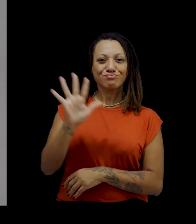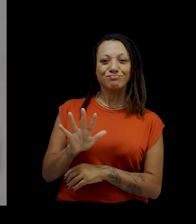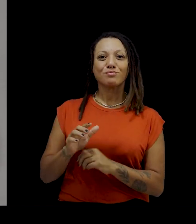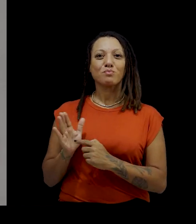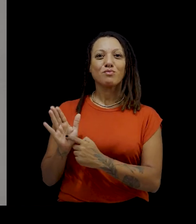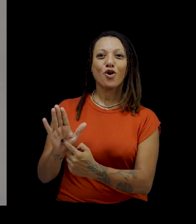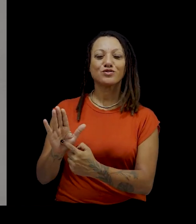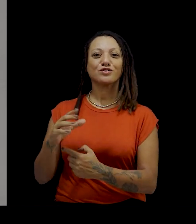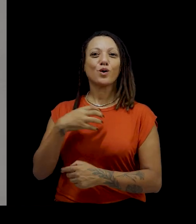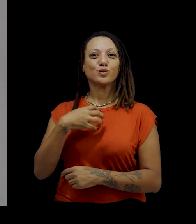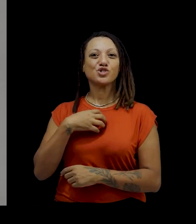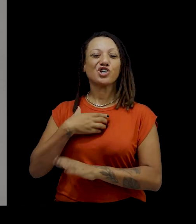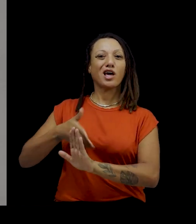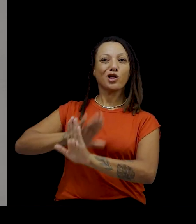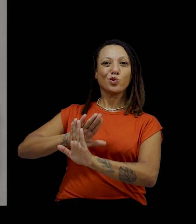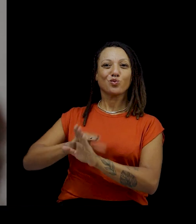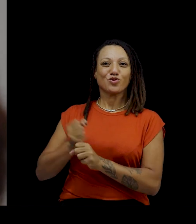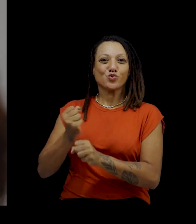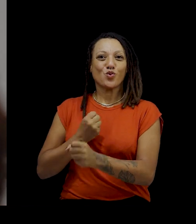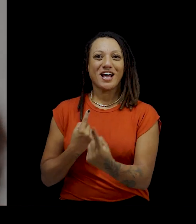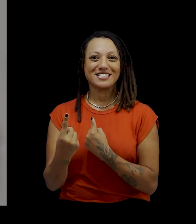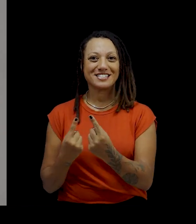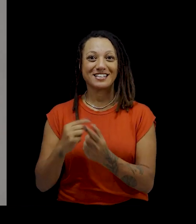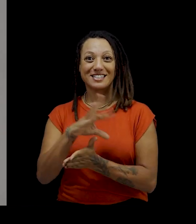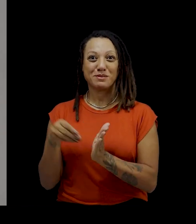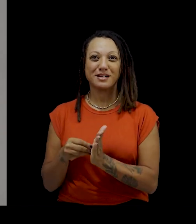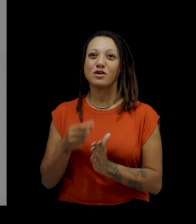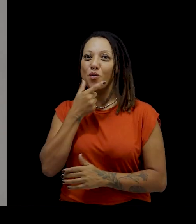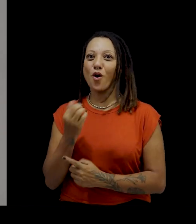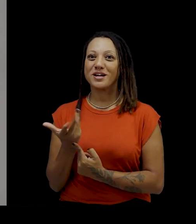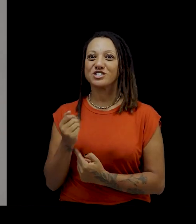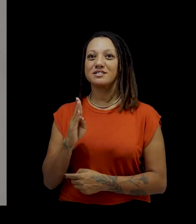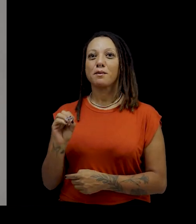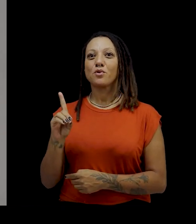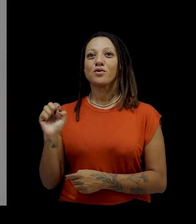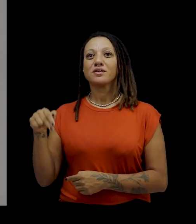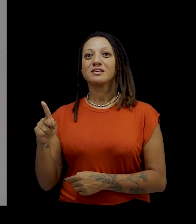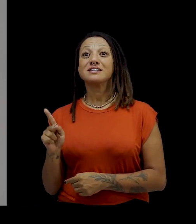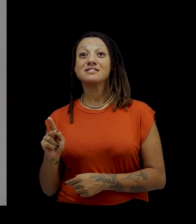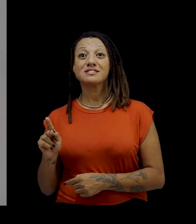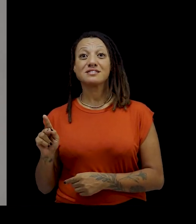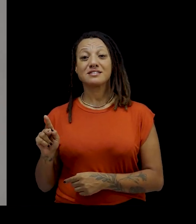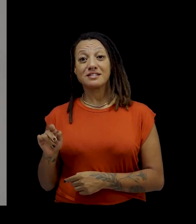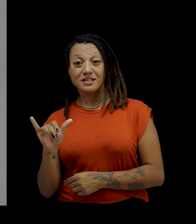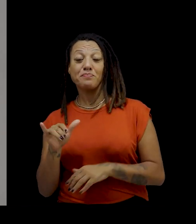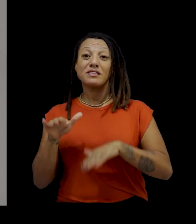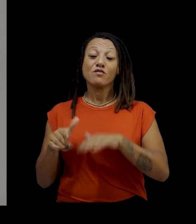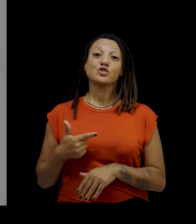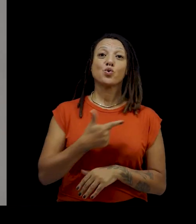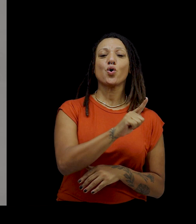registrar o lado oculto da construção da Transamazônica. Eu acho que os outros dois olham para outros tipos de referência um